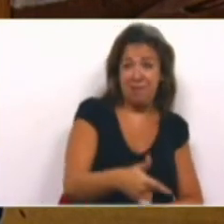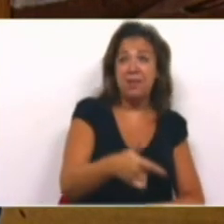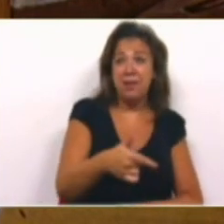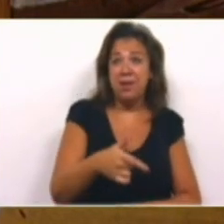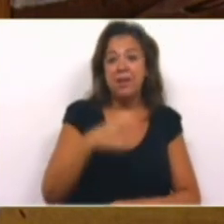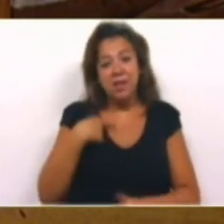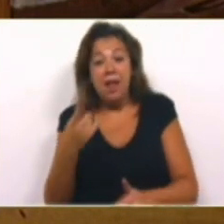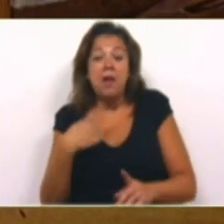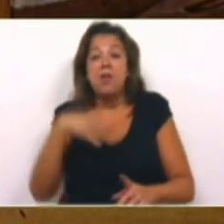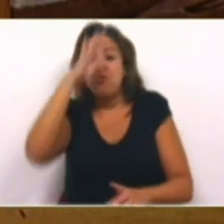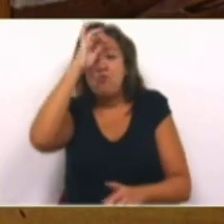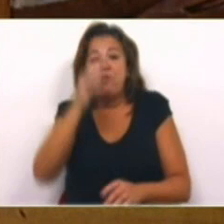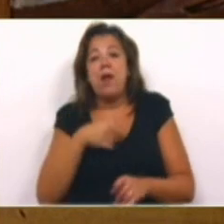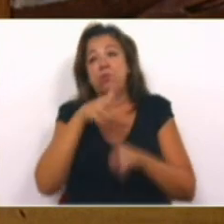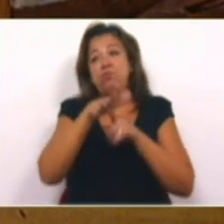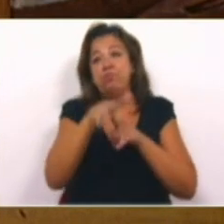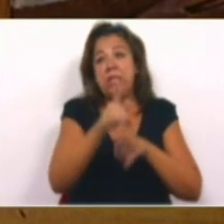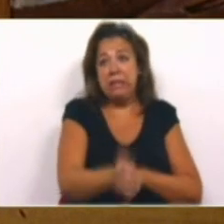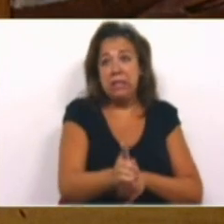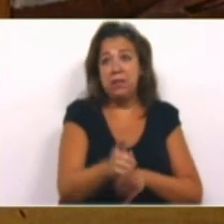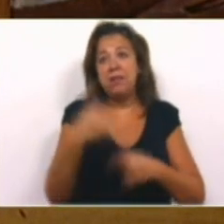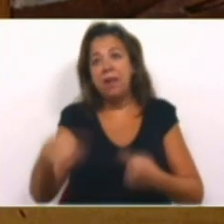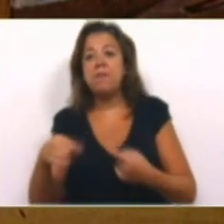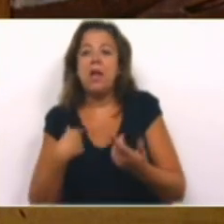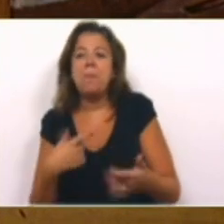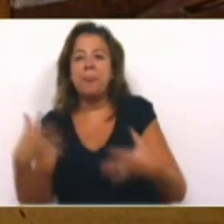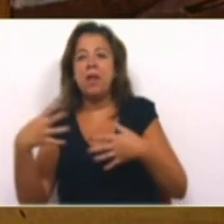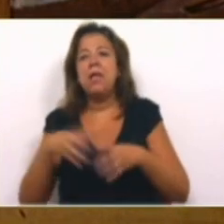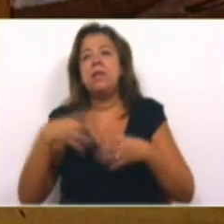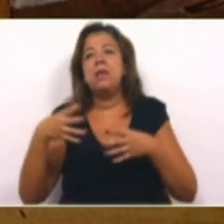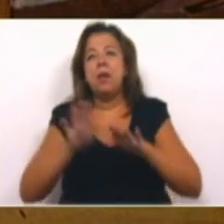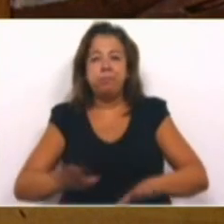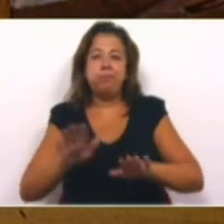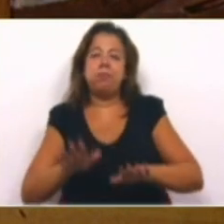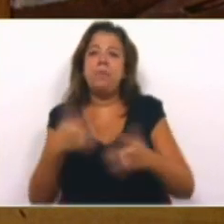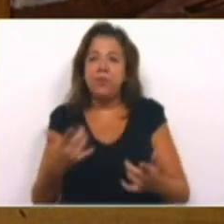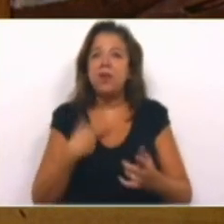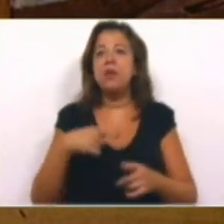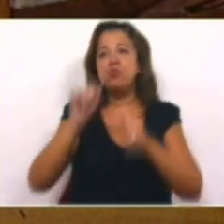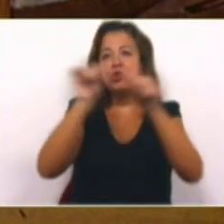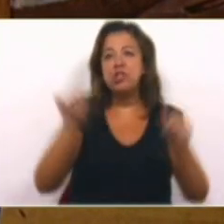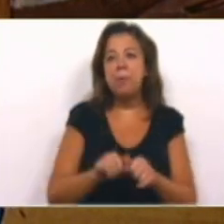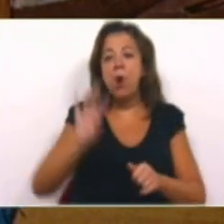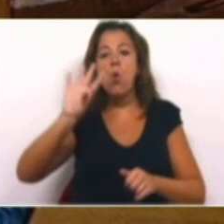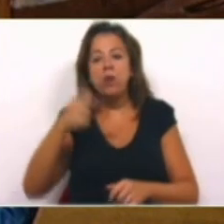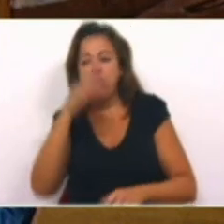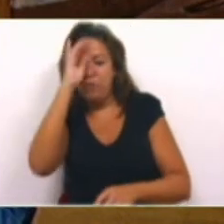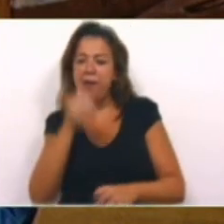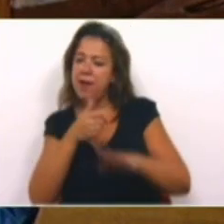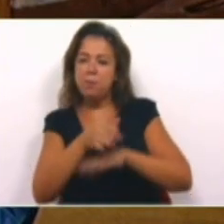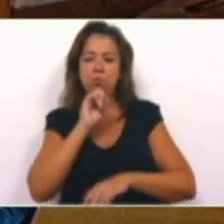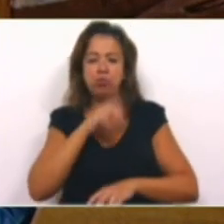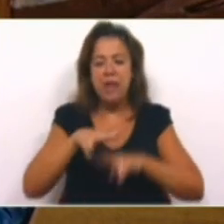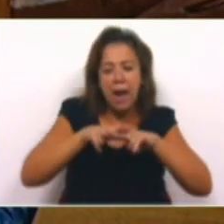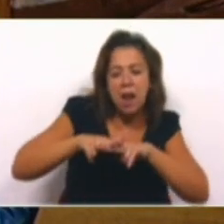Governo, teríamos sim uma verdadeira entropia do sistema, quando o Governo, indiretamente, poderia analisar, do ponto de